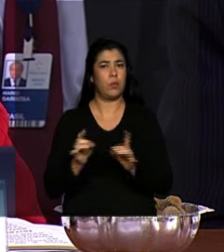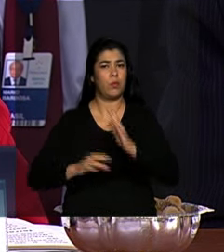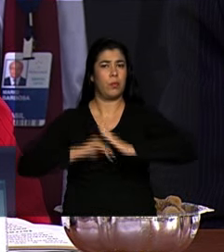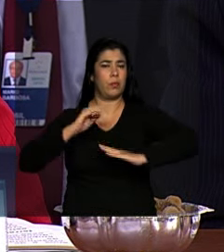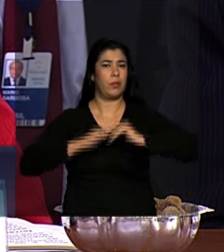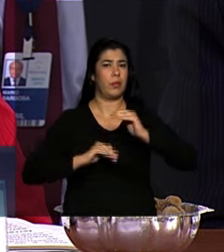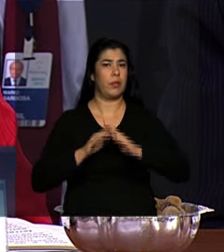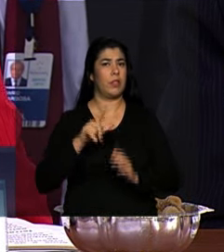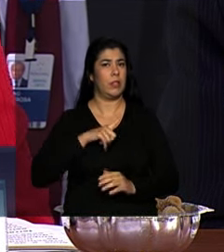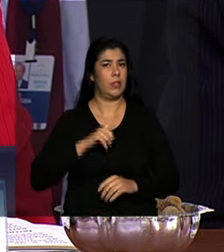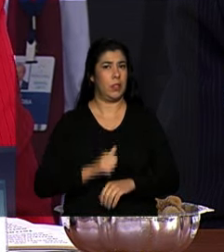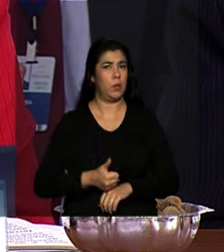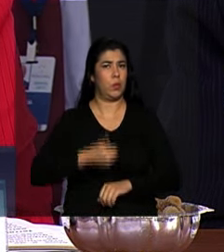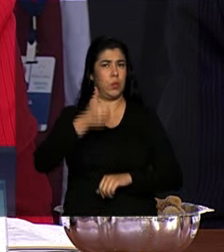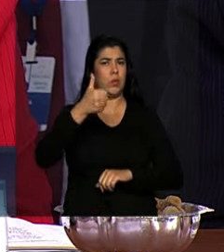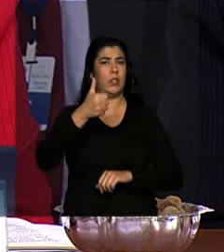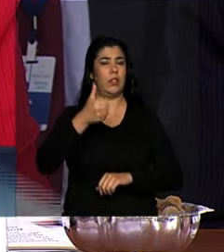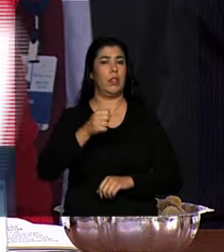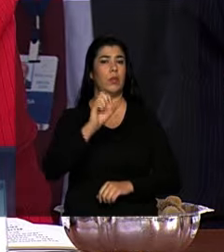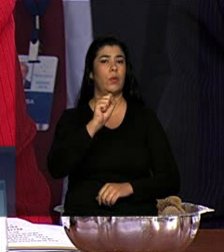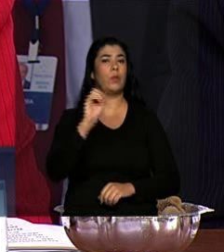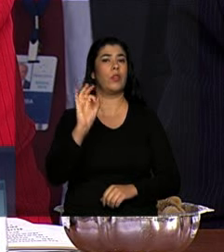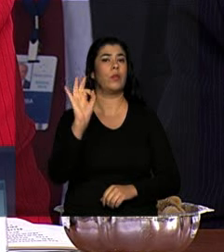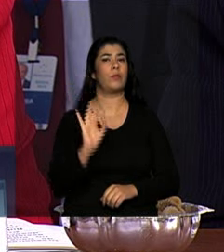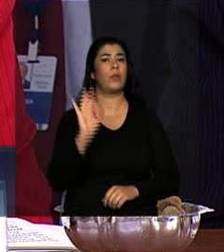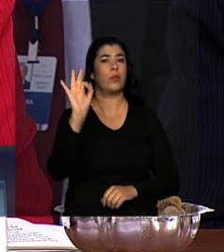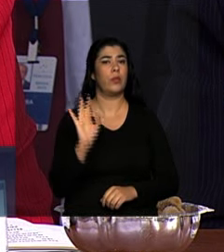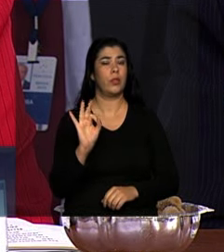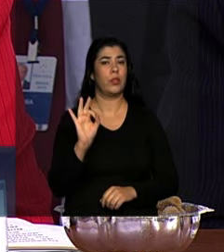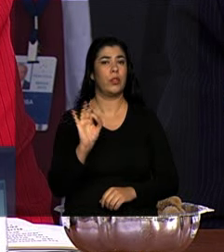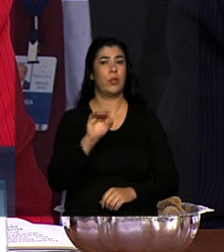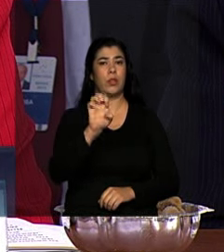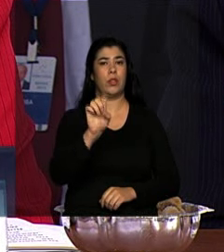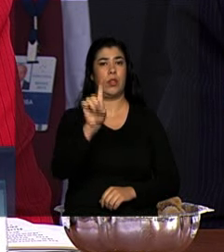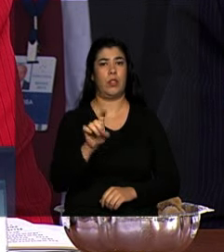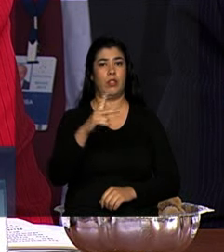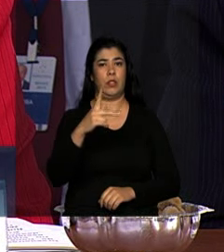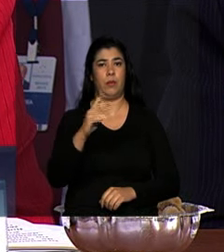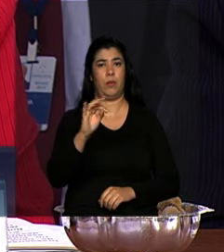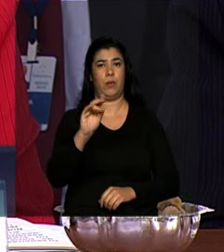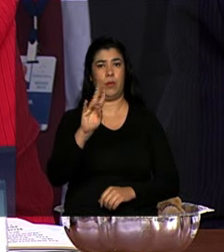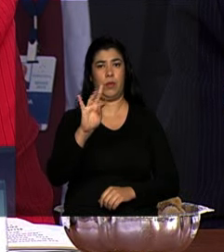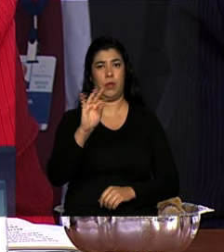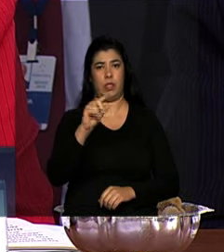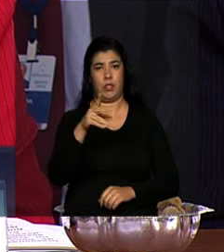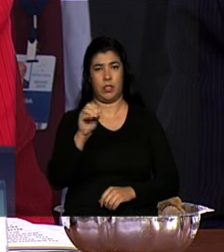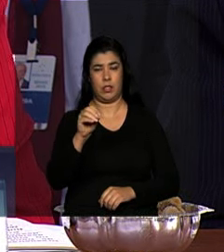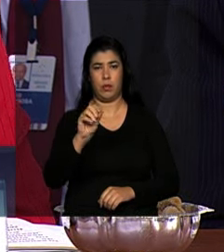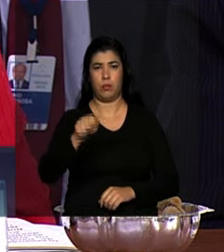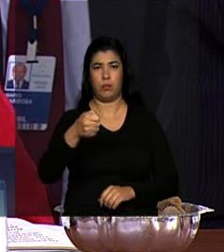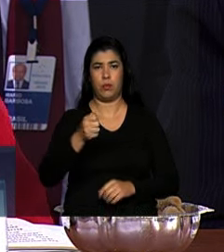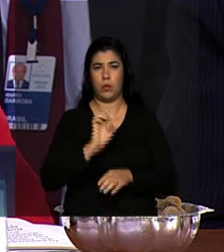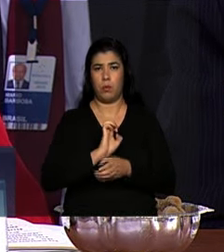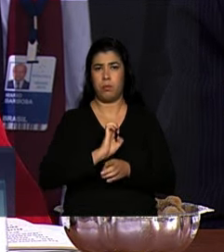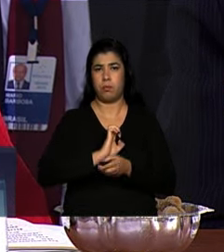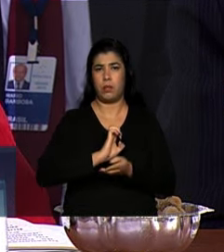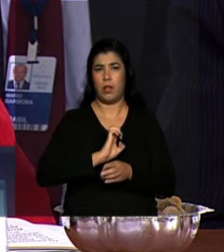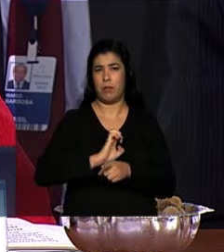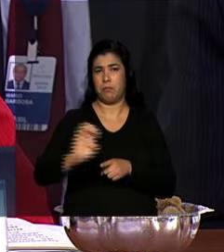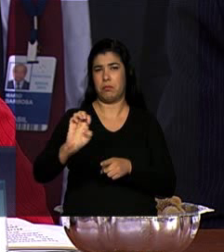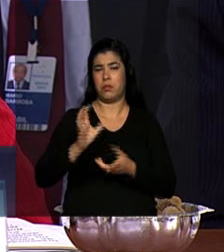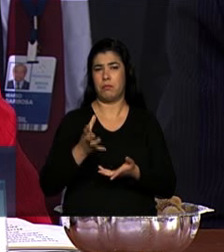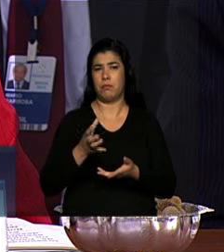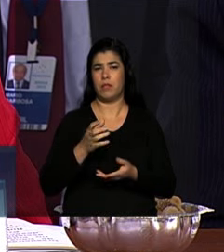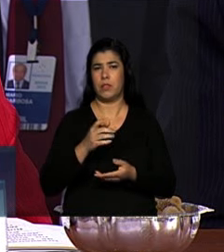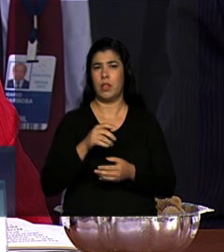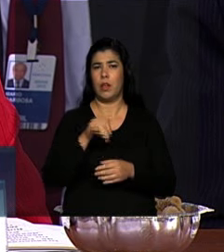com grande qualidade. 80% das exportações brasileiras originárias do bloco, por